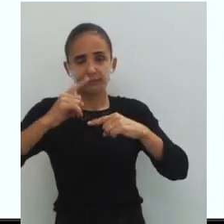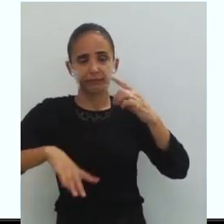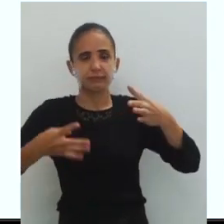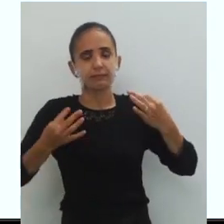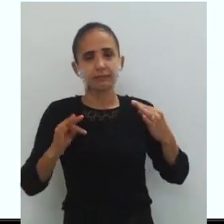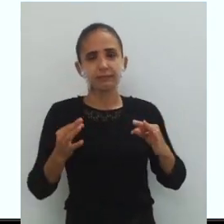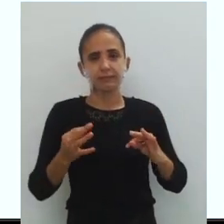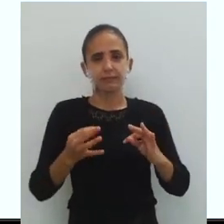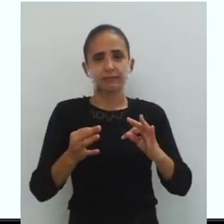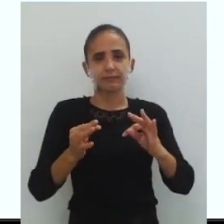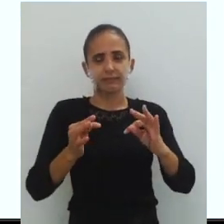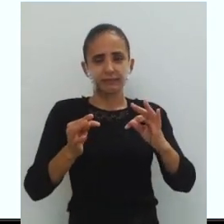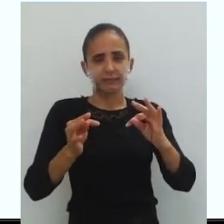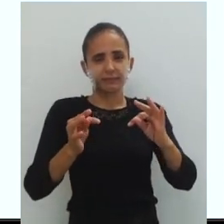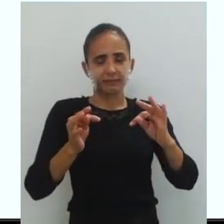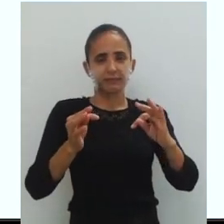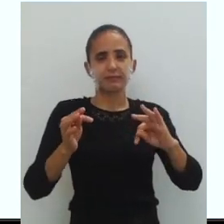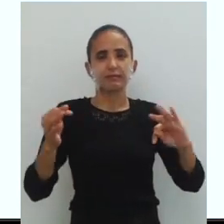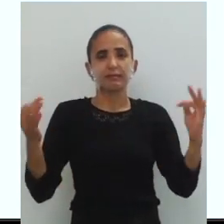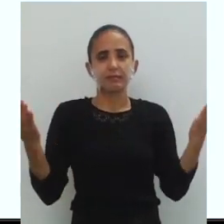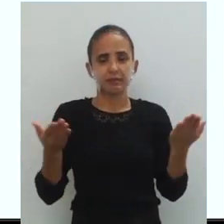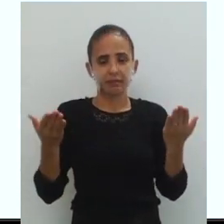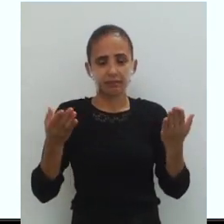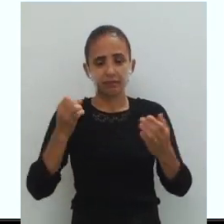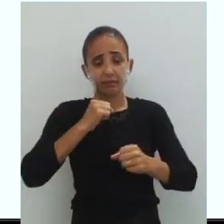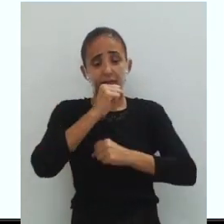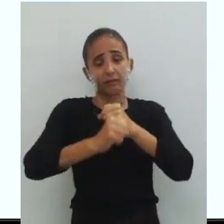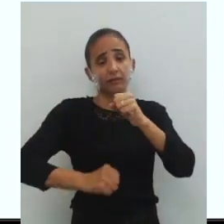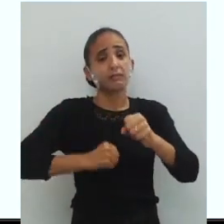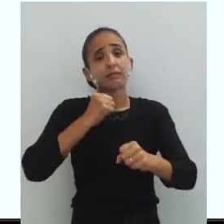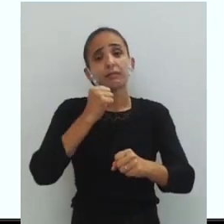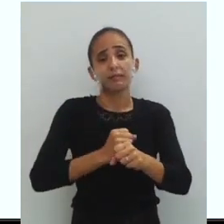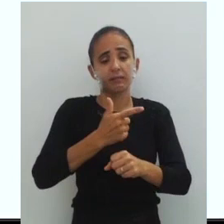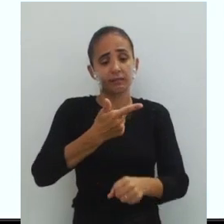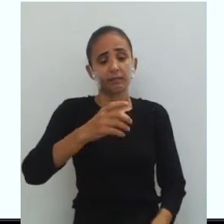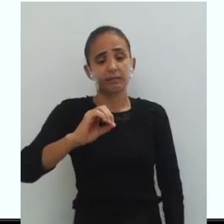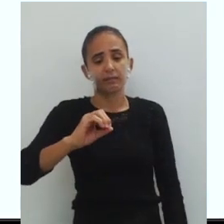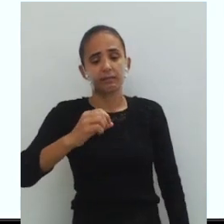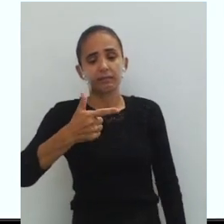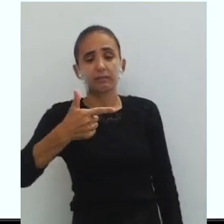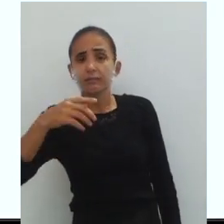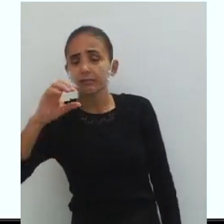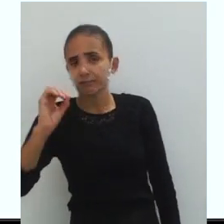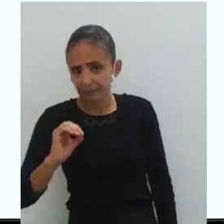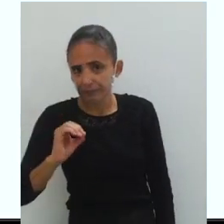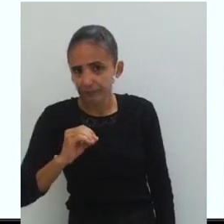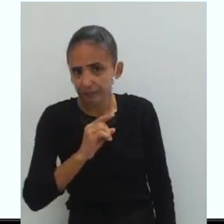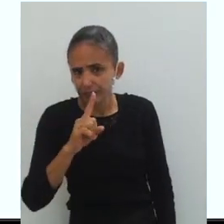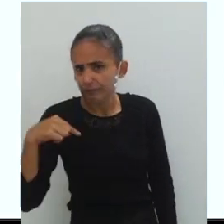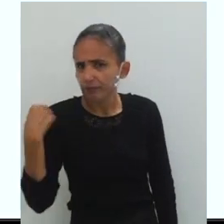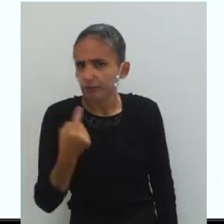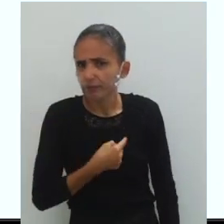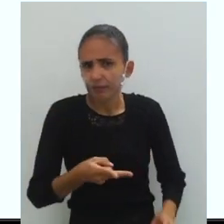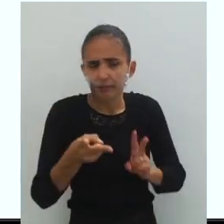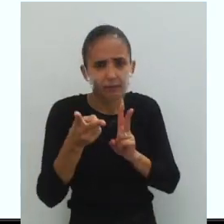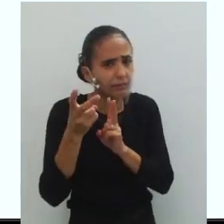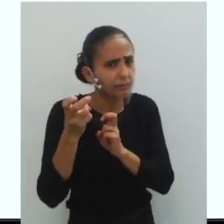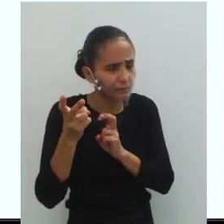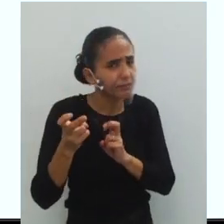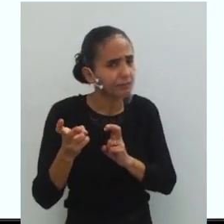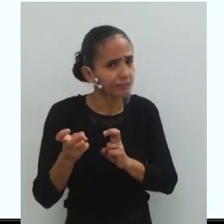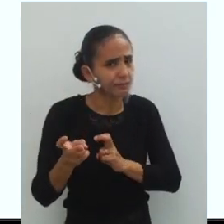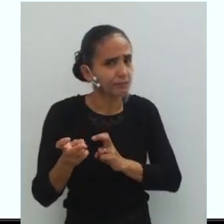tecnológicos, nesse ano, especificamente de 2020, a gente teve que fazer